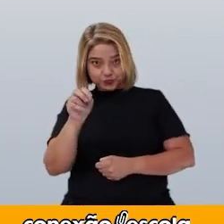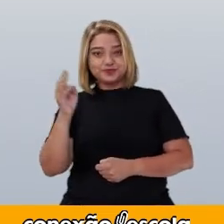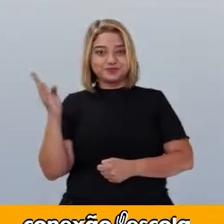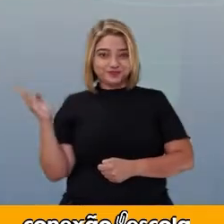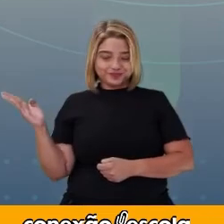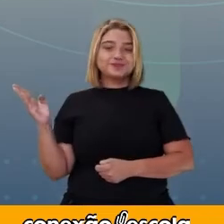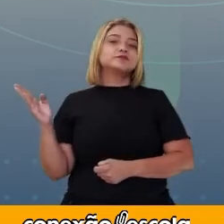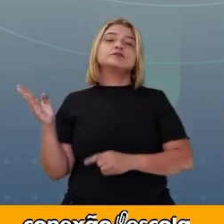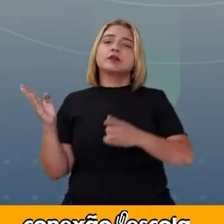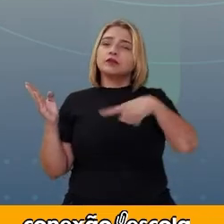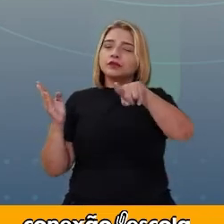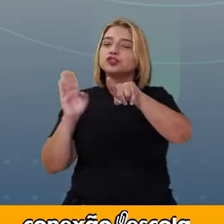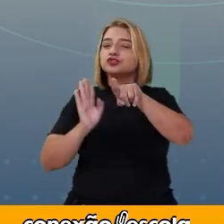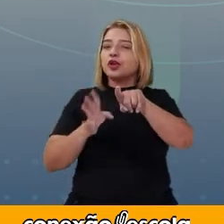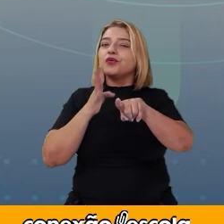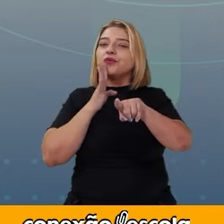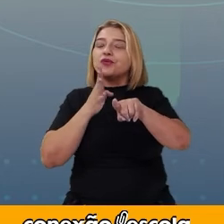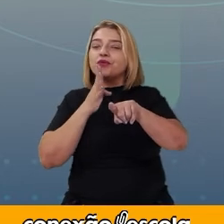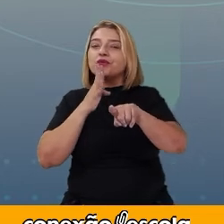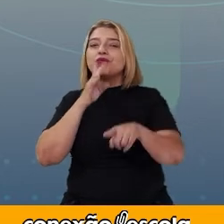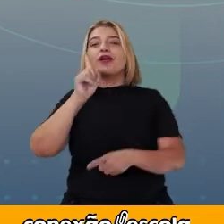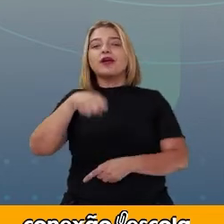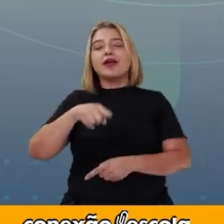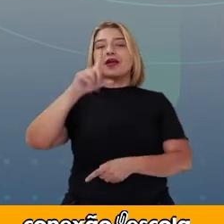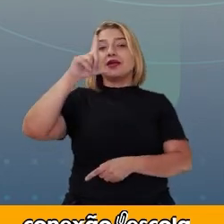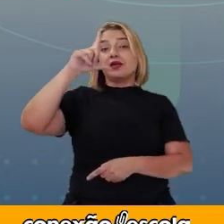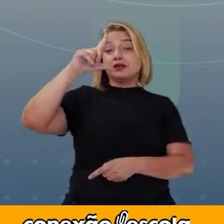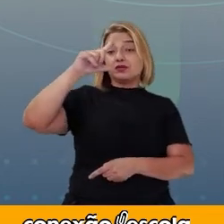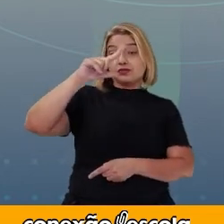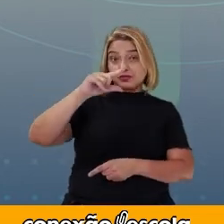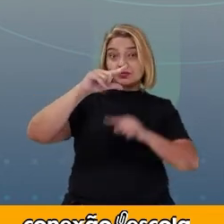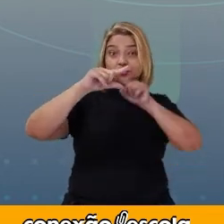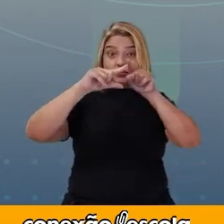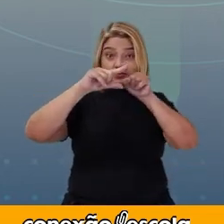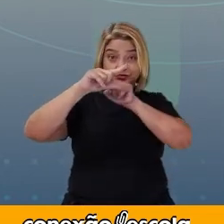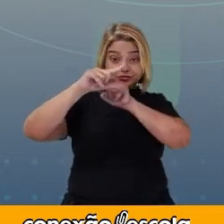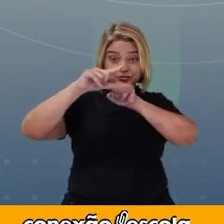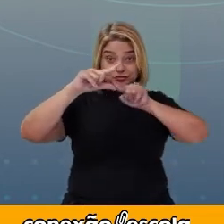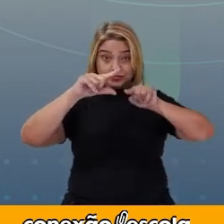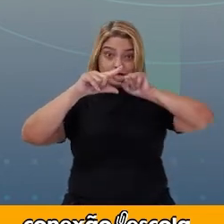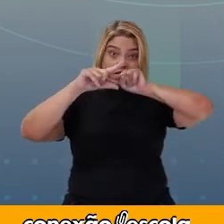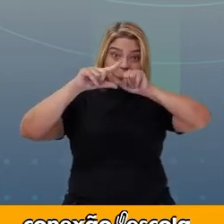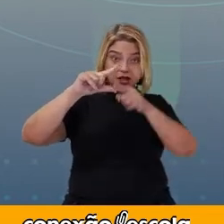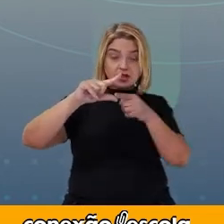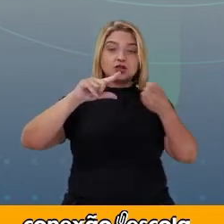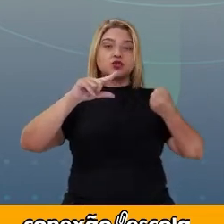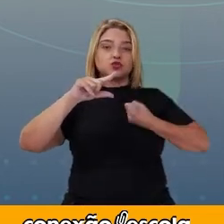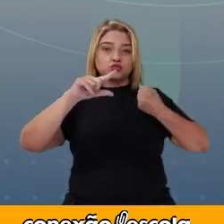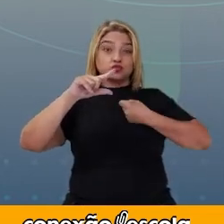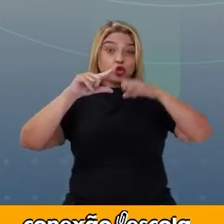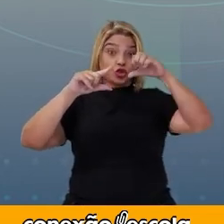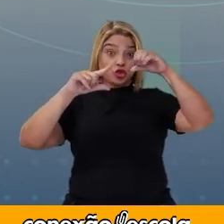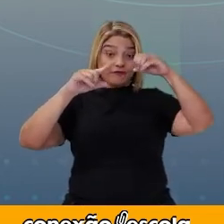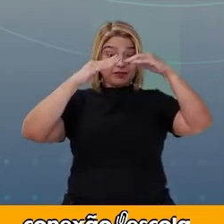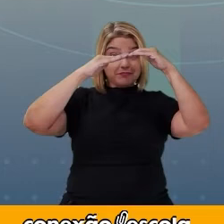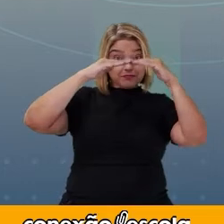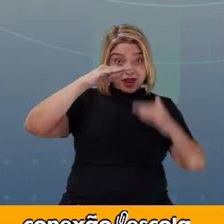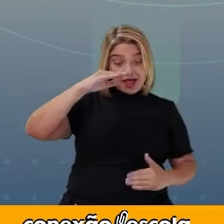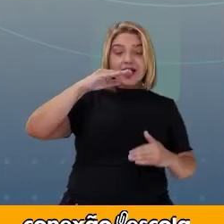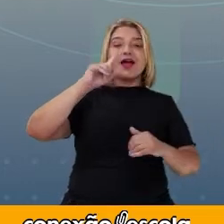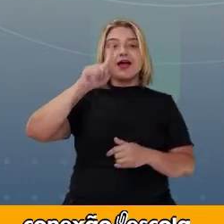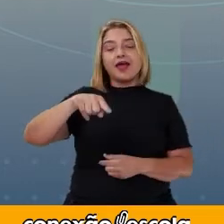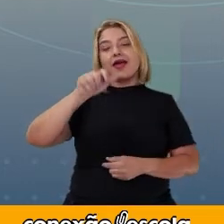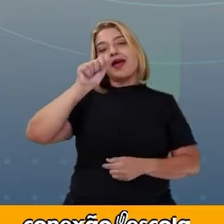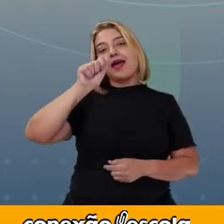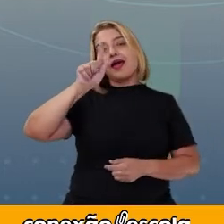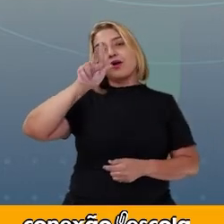você já sabe que os ângulos menores são chamados os ângulos menores que 90 graus são chamados